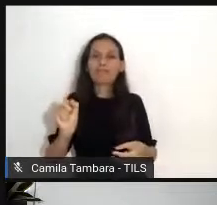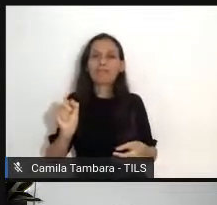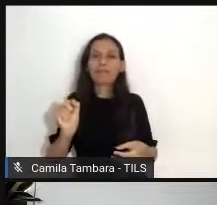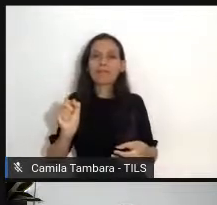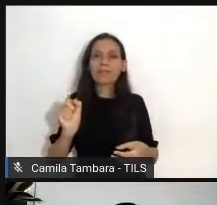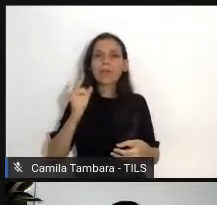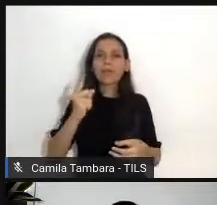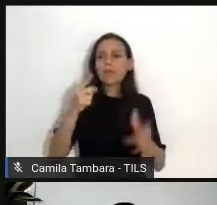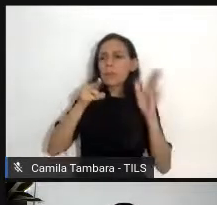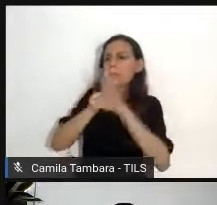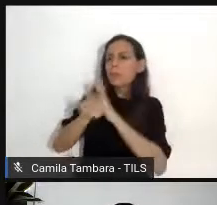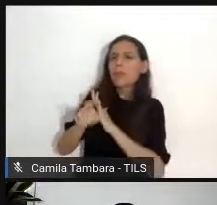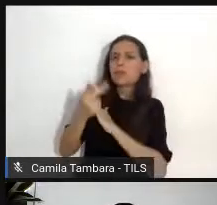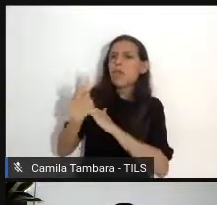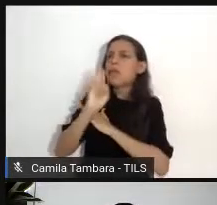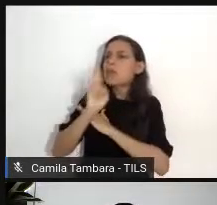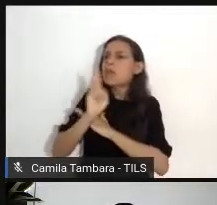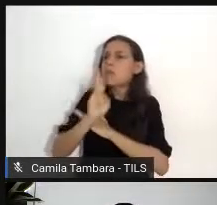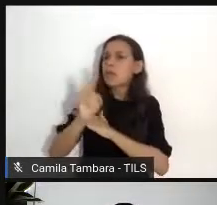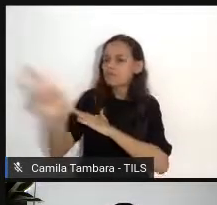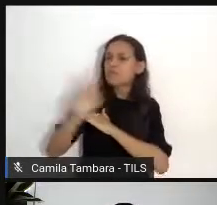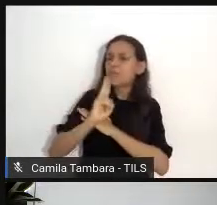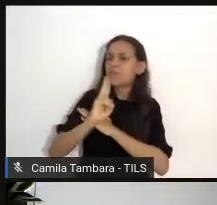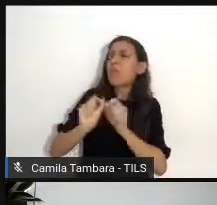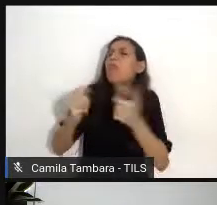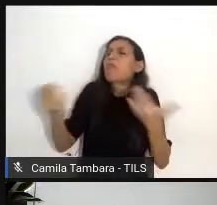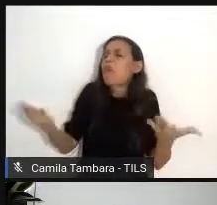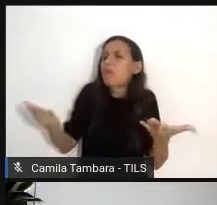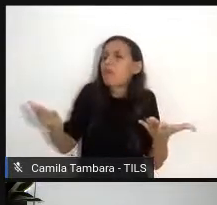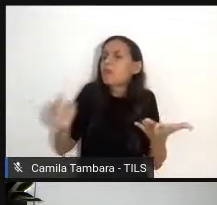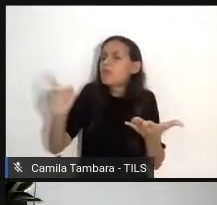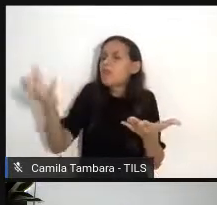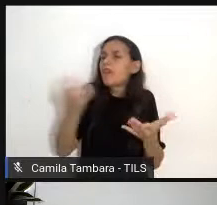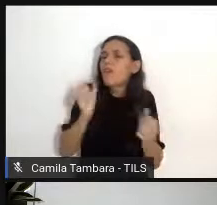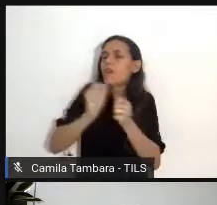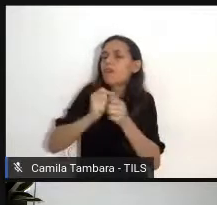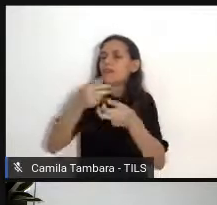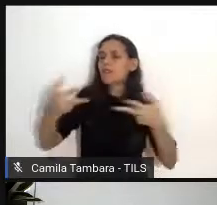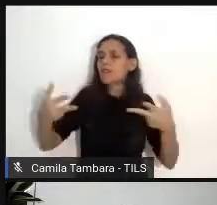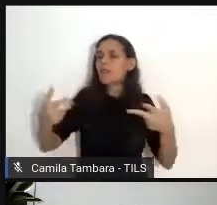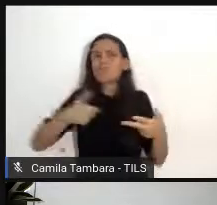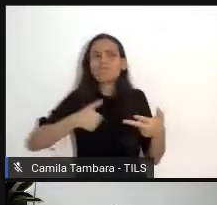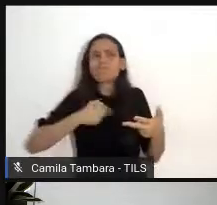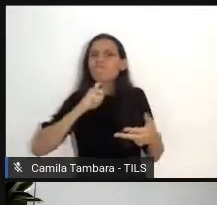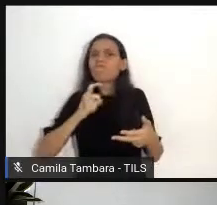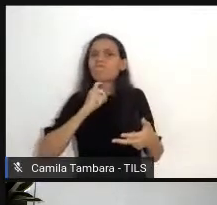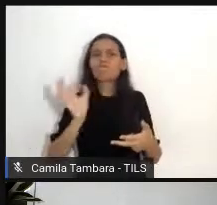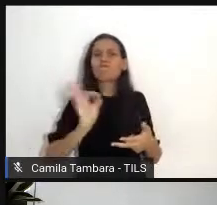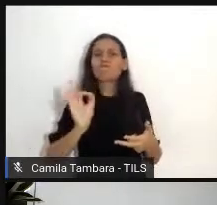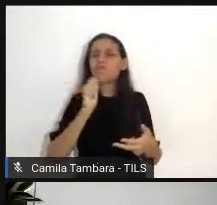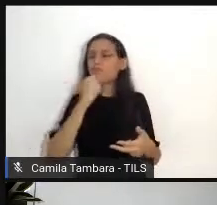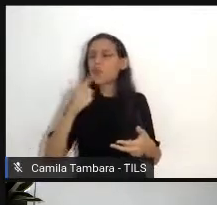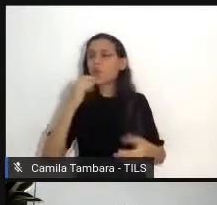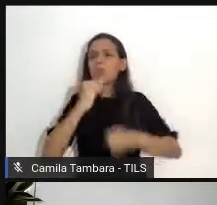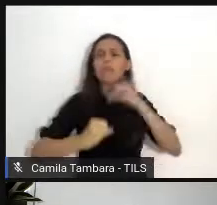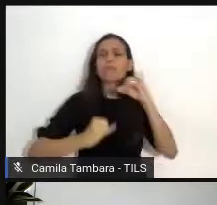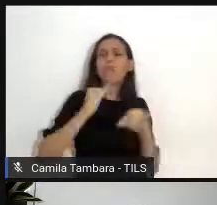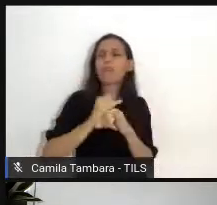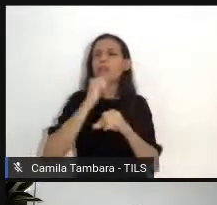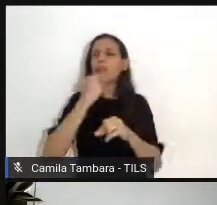estudante, qual é a solução que você me dá? Qual é a solução? Aí ele fala assim, ó, eu não consigo, eu não tenho internet, eu não tenho